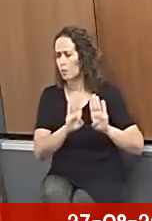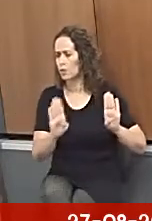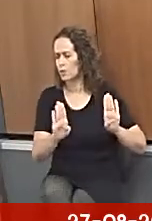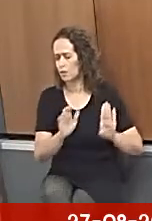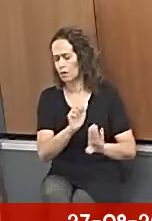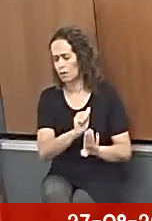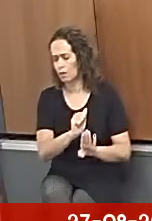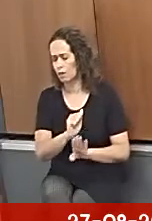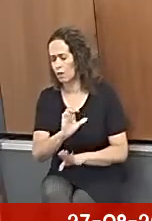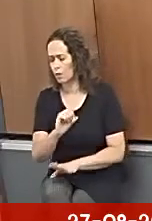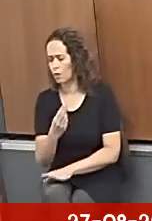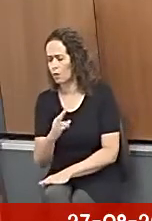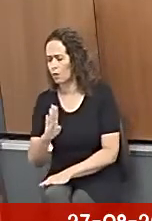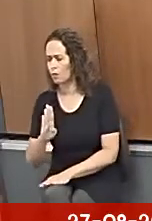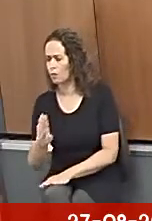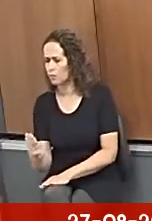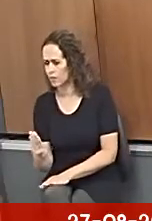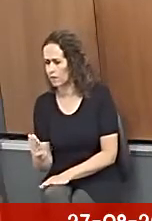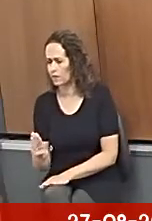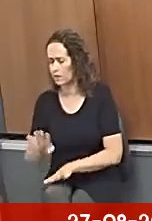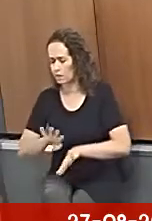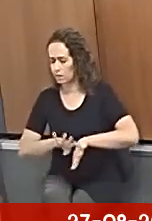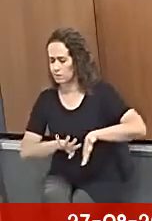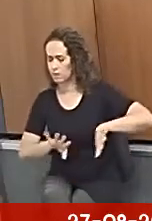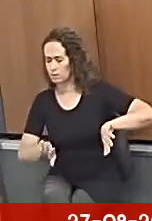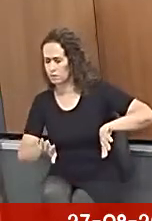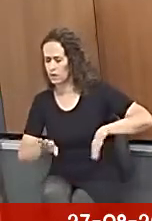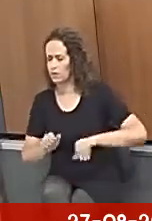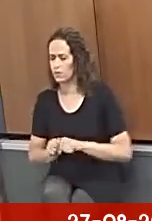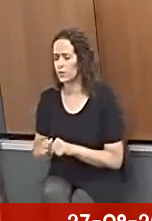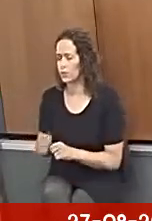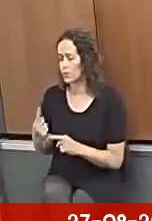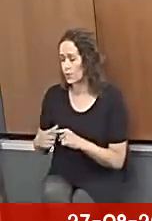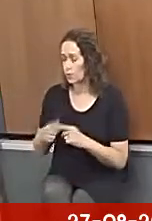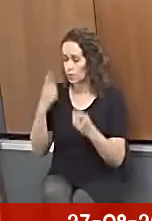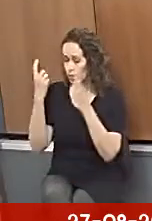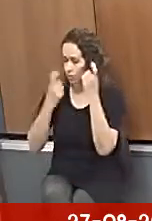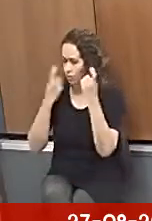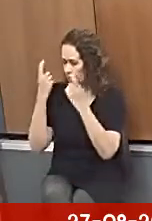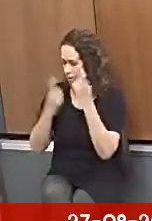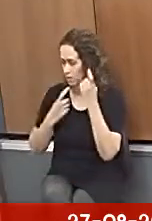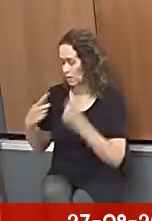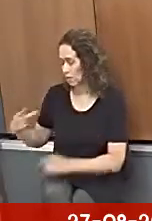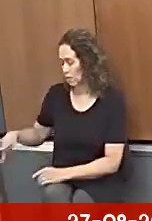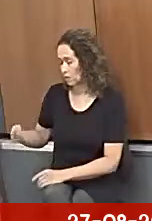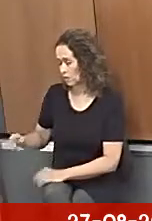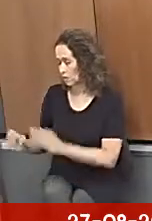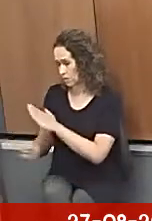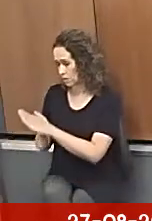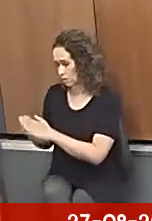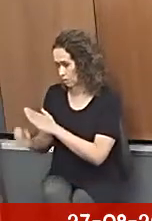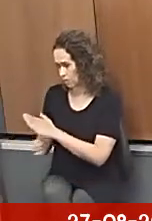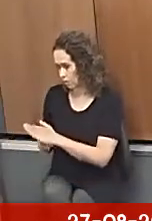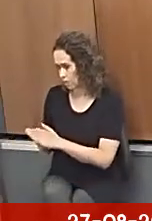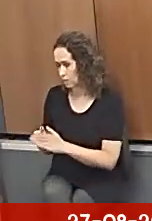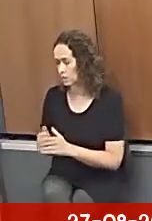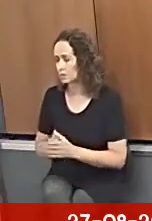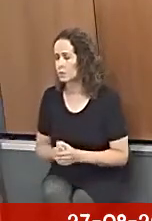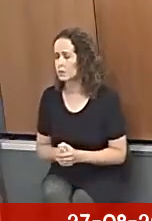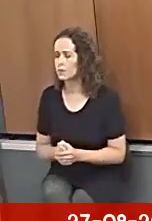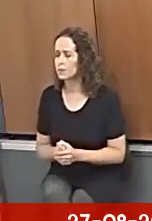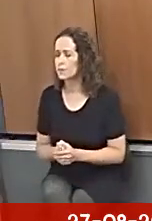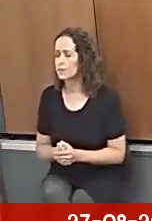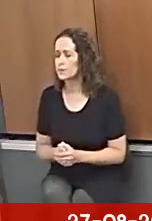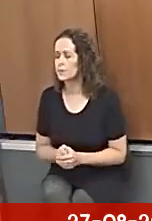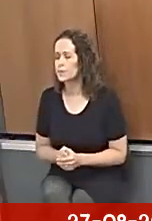só nesse momento que essa divisão ela se torne estanque né porque porque a preocupação da minas arena e essa foi a preocupação no momento é com o